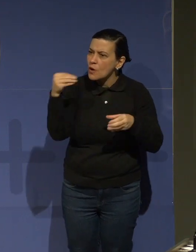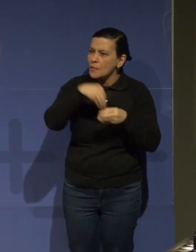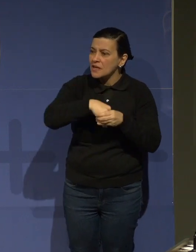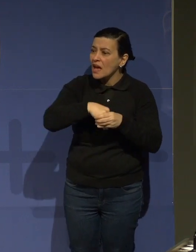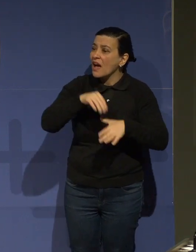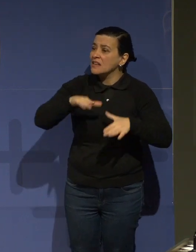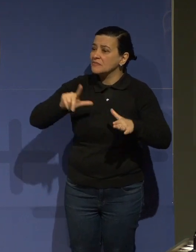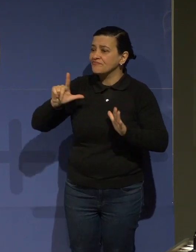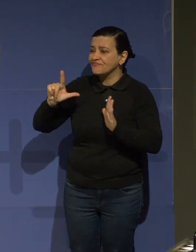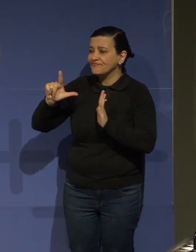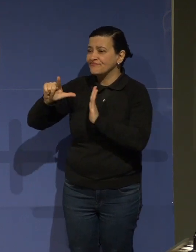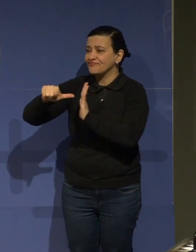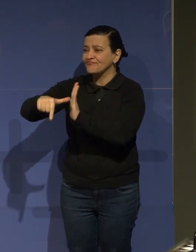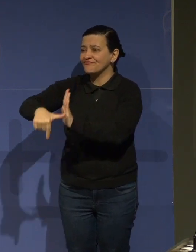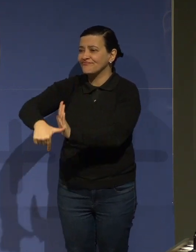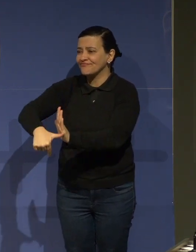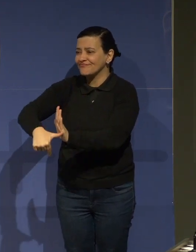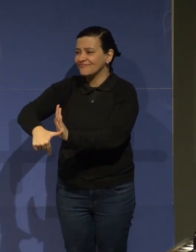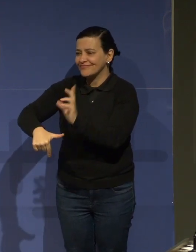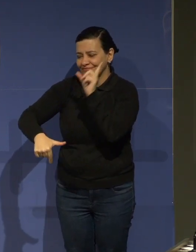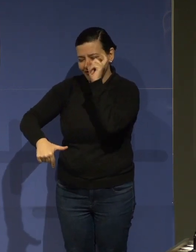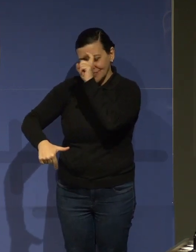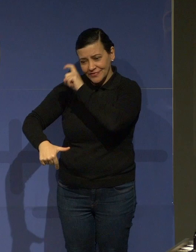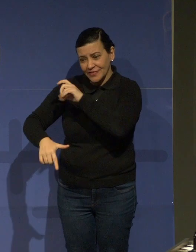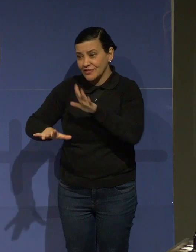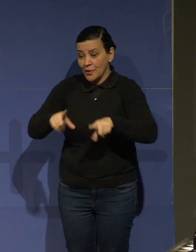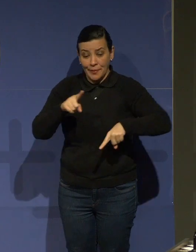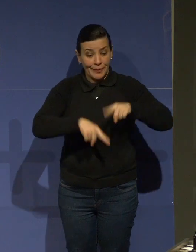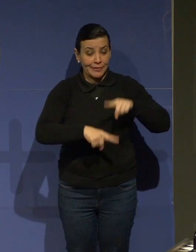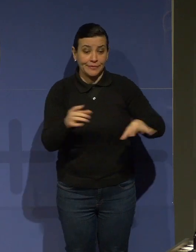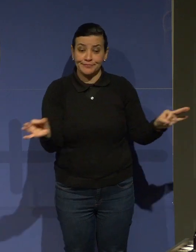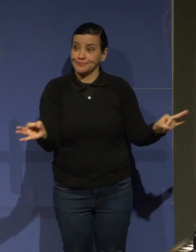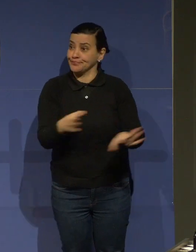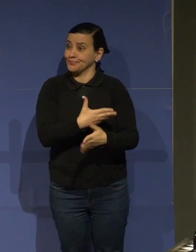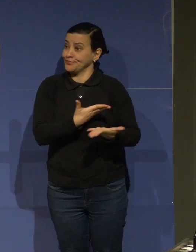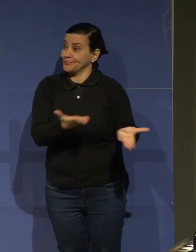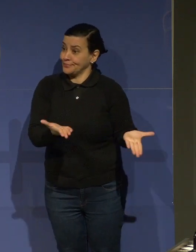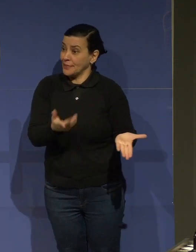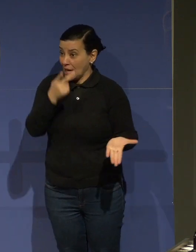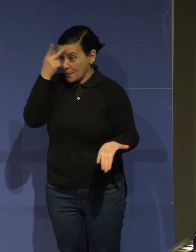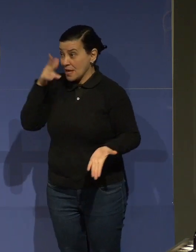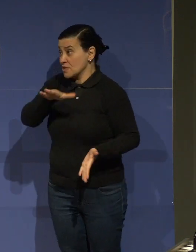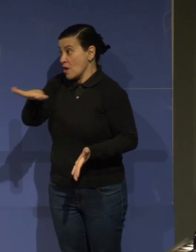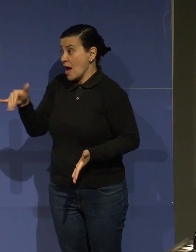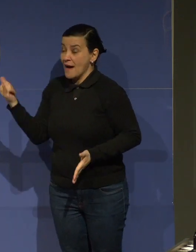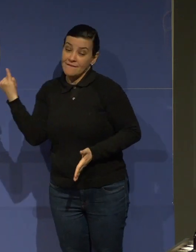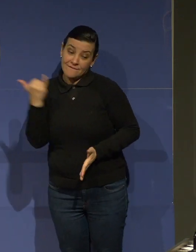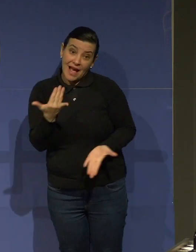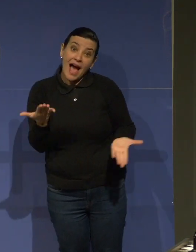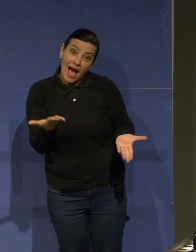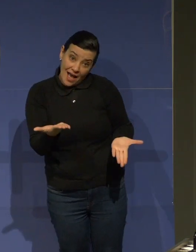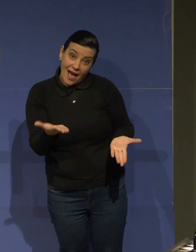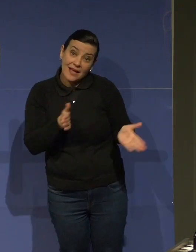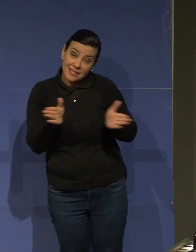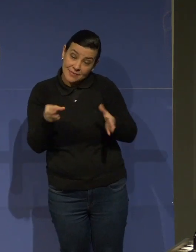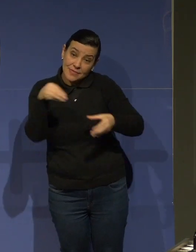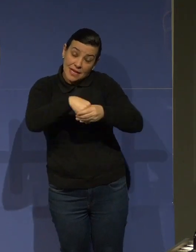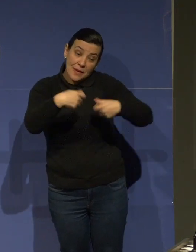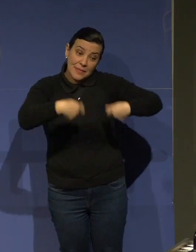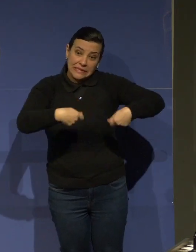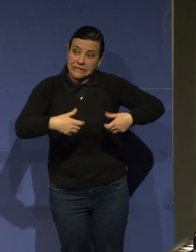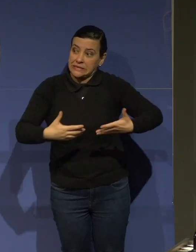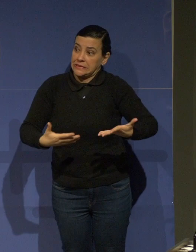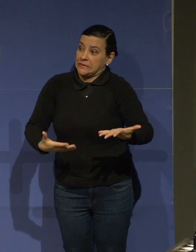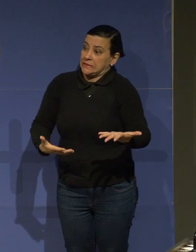tarde no desenvolvimento. Normalmente, o produto já está pronto, as pessoas falam assim, agora a gente precisa colocar acessibilidade, e sempre isso é custoso,